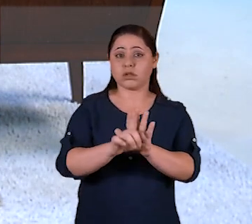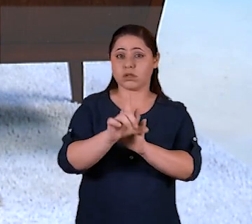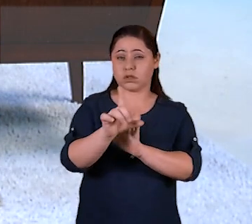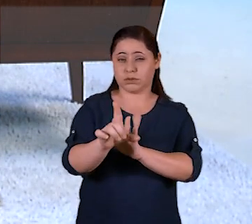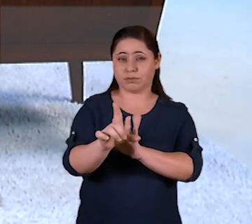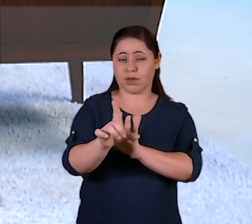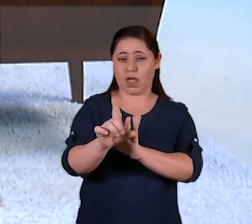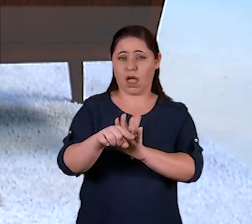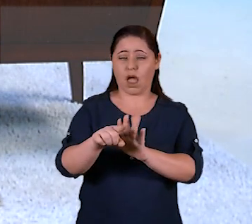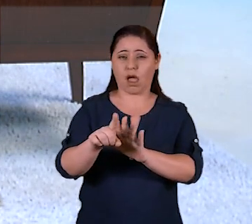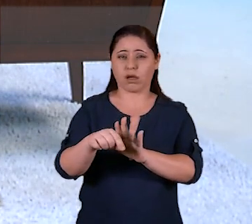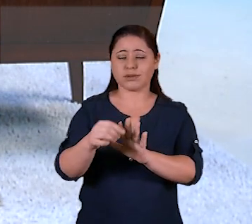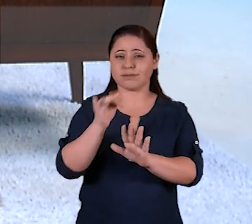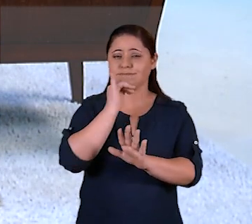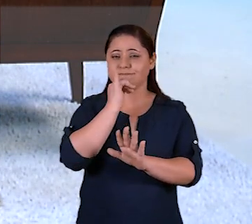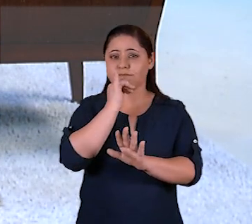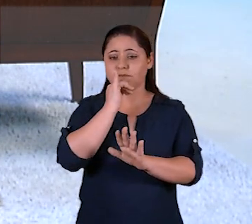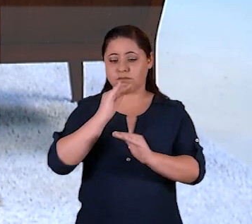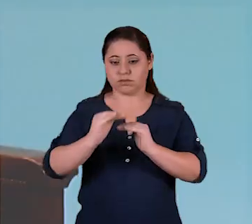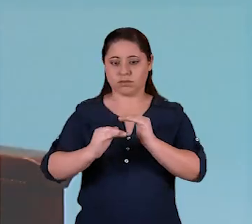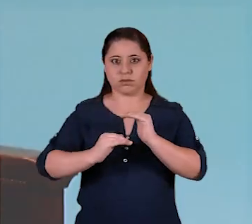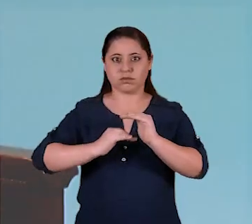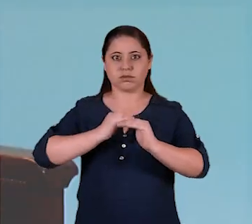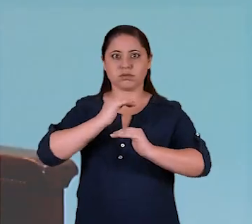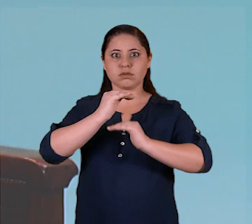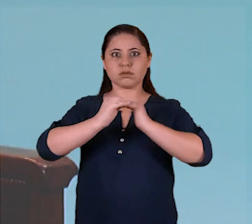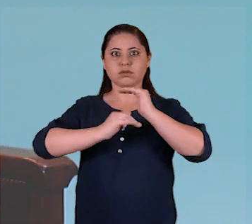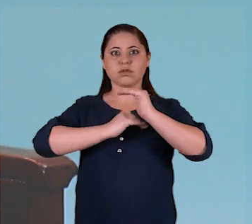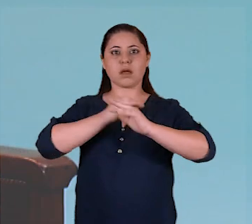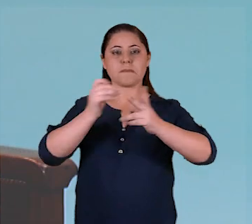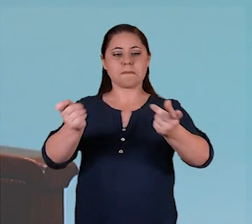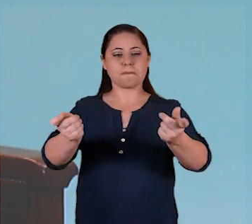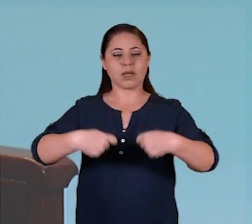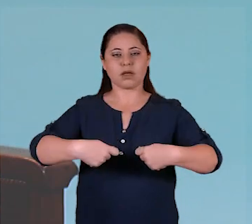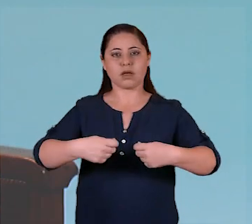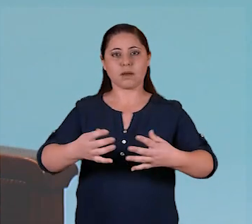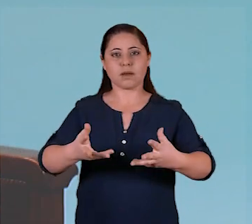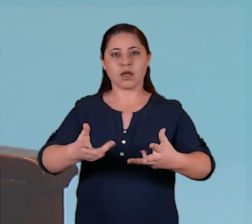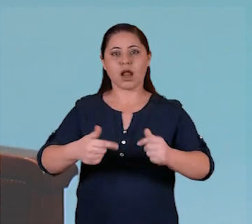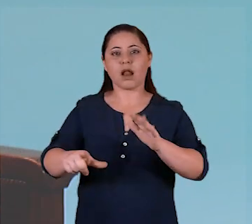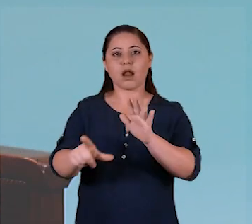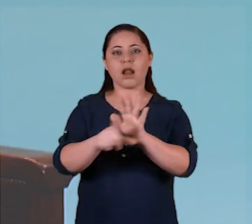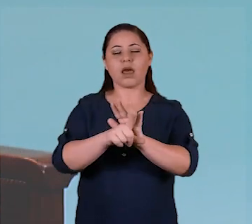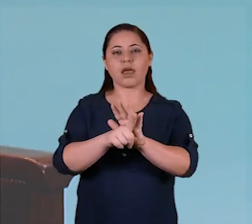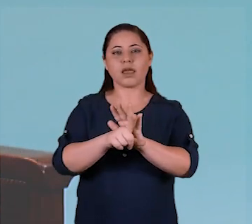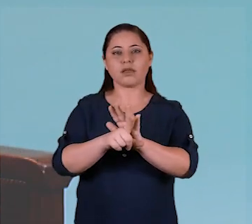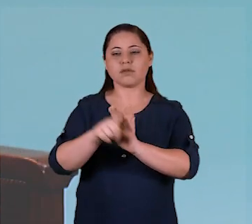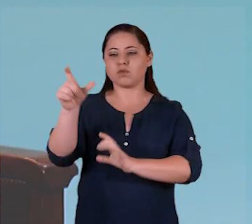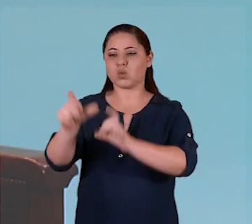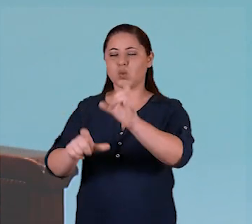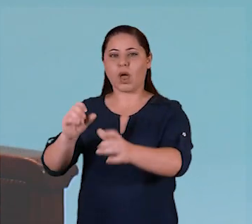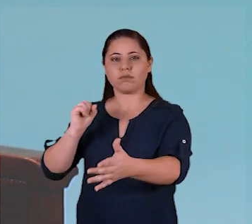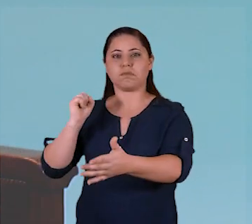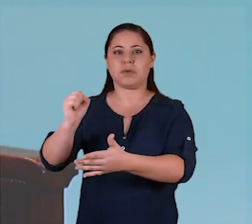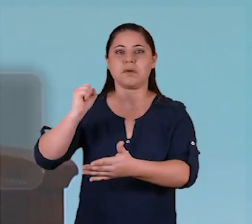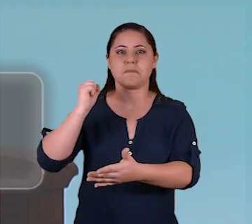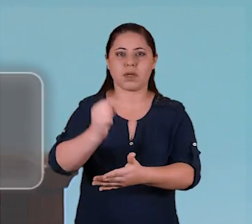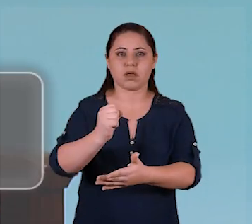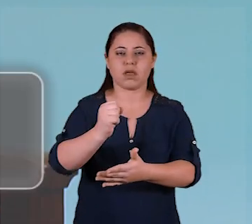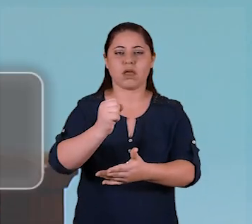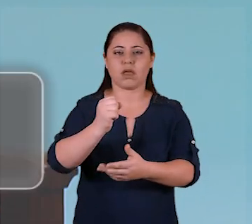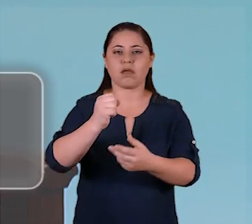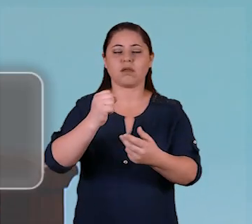Assim, está bastante evoluída, evoluiu muito, principalmente com a lei do feminicídio, que tornou crime hediondo, como a doutora já